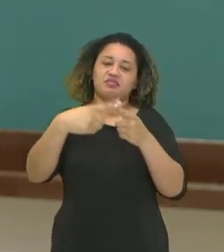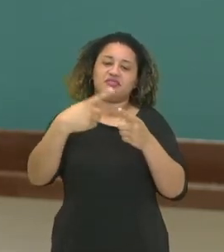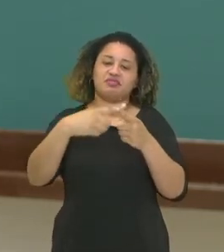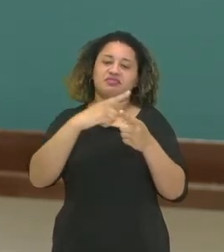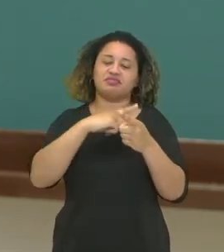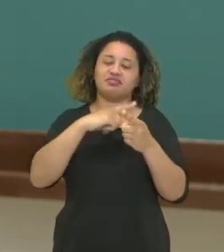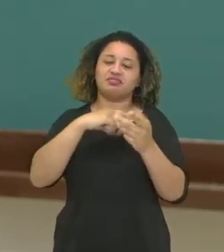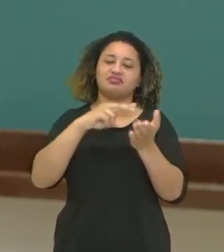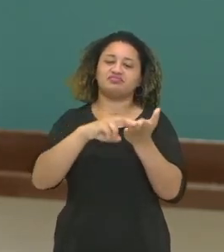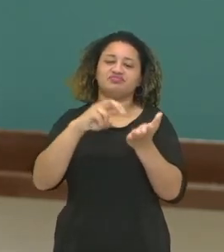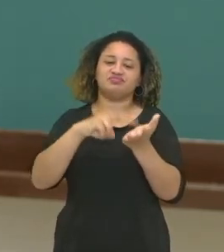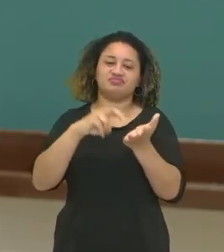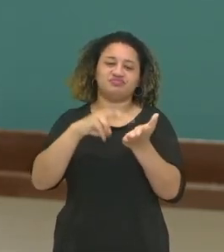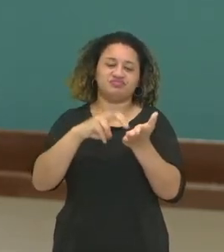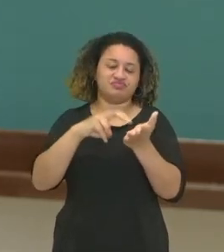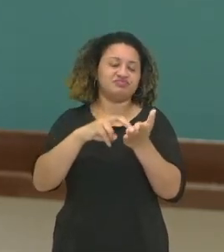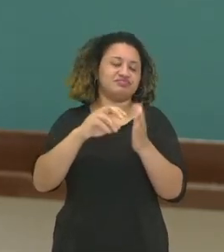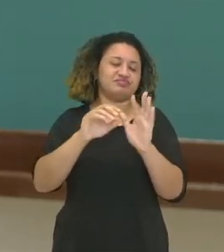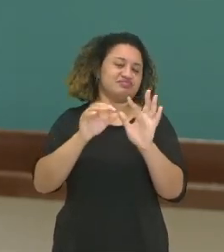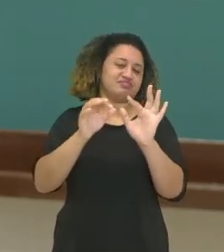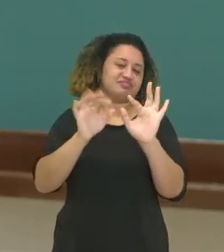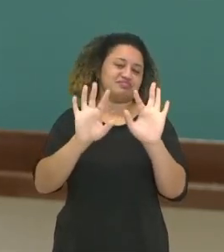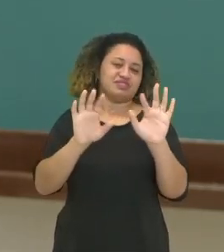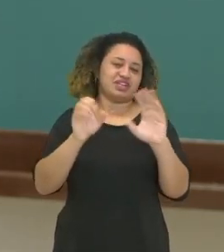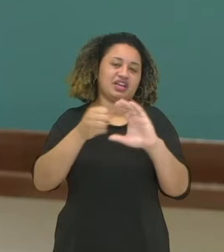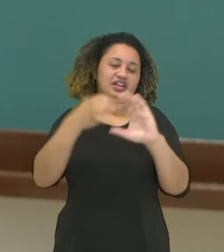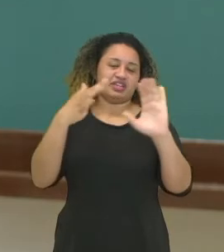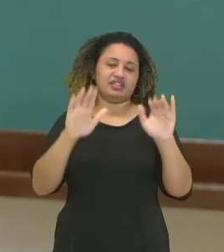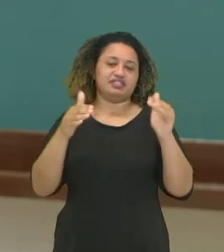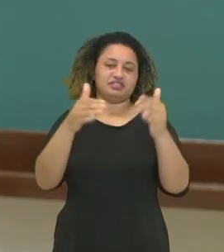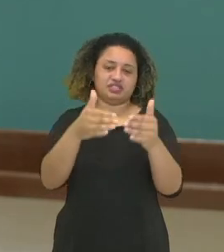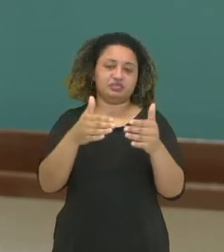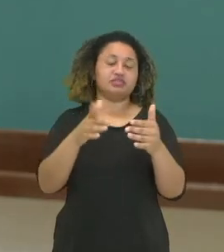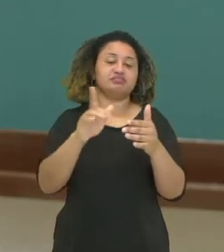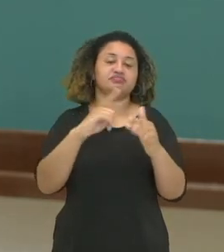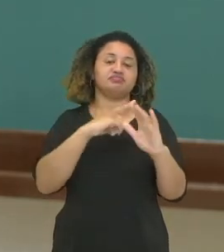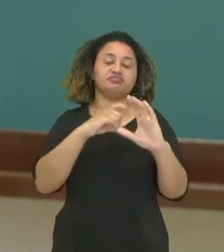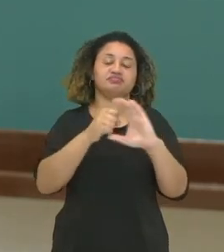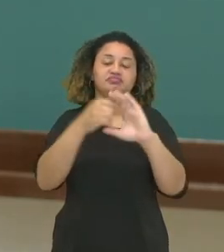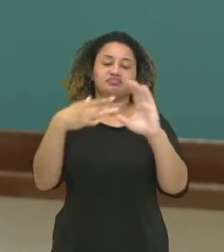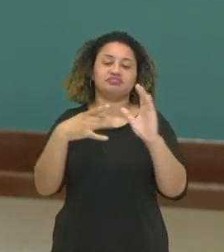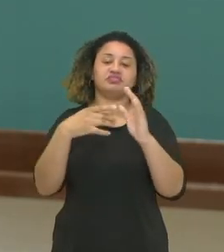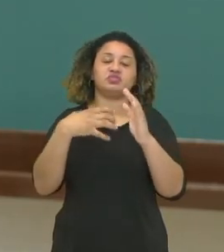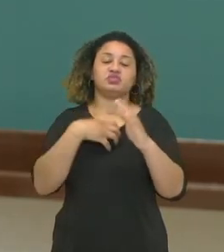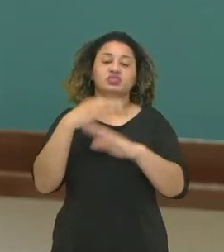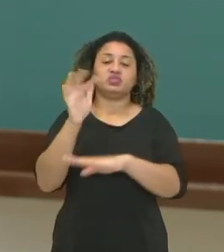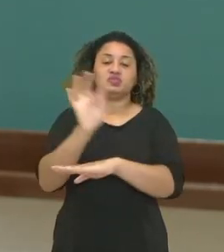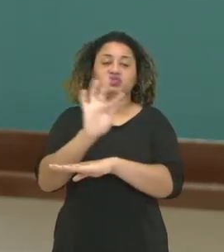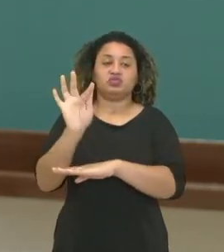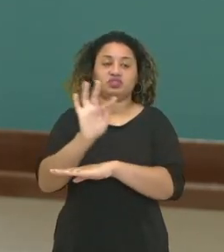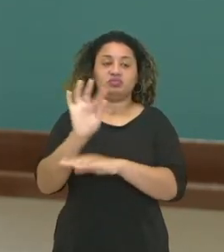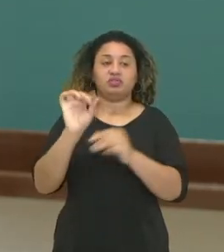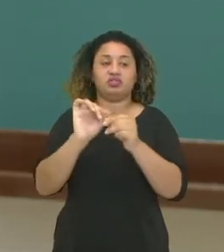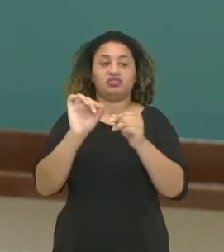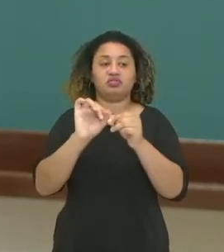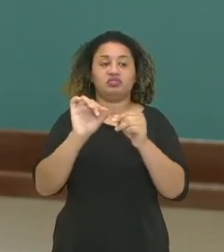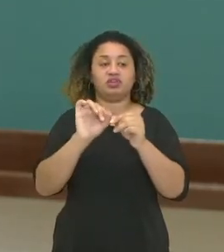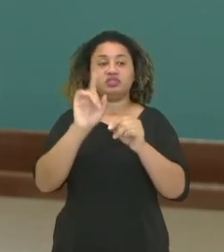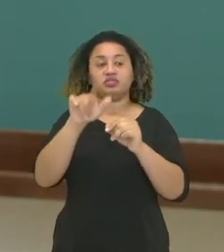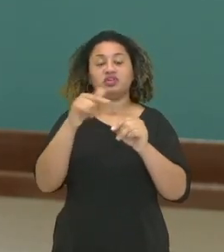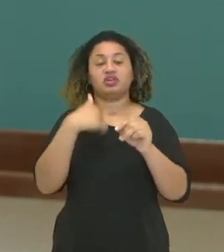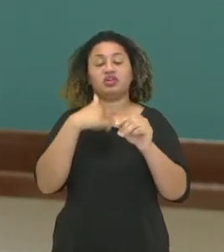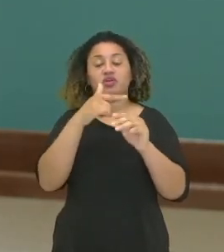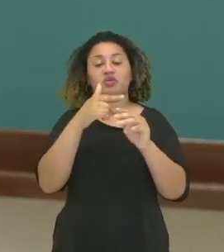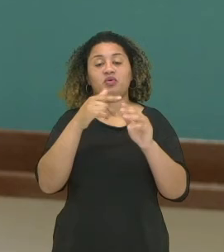um vocabulário bem marcado, né? A característica do rigor formal faz com que o poema, ó, observe aqui